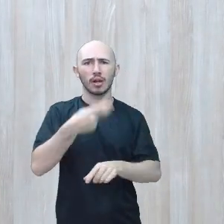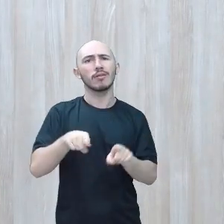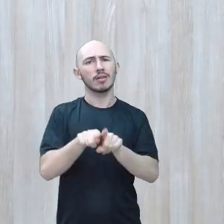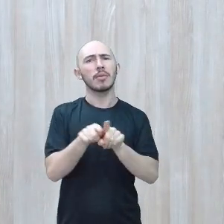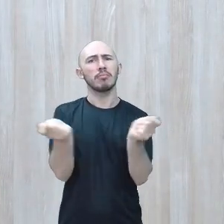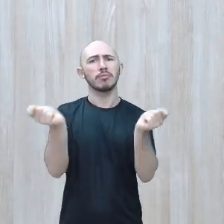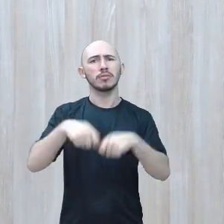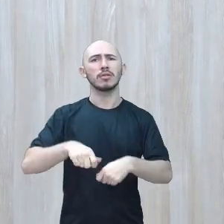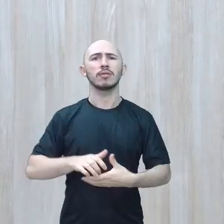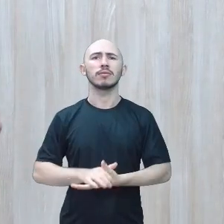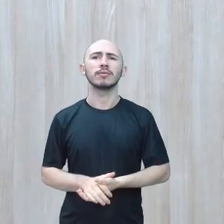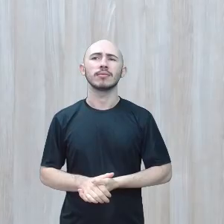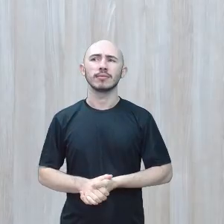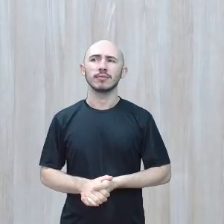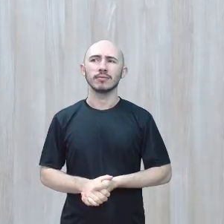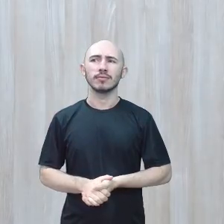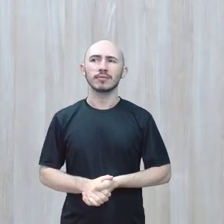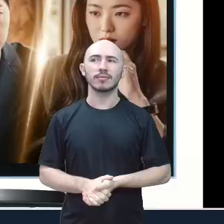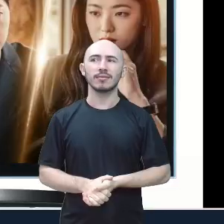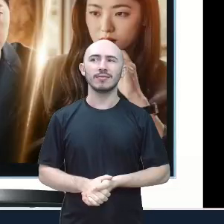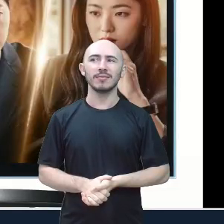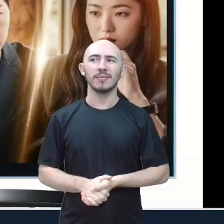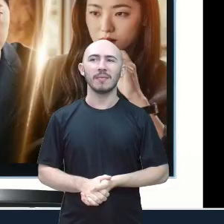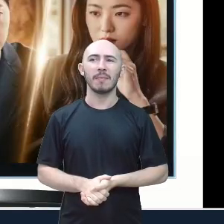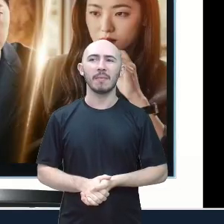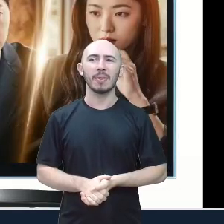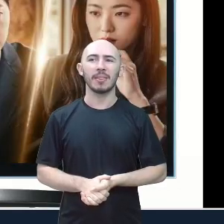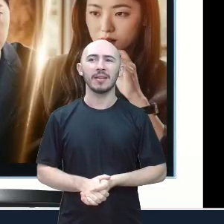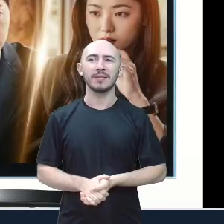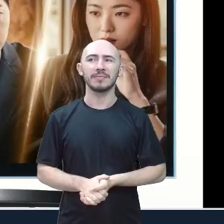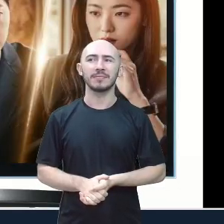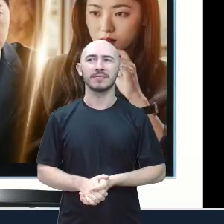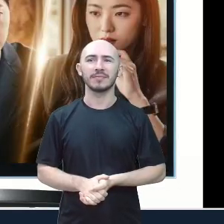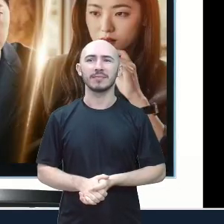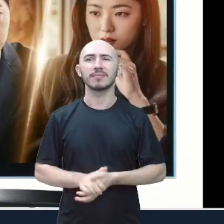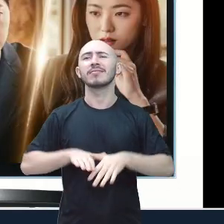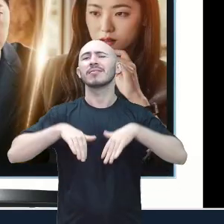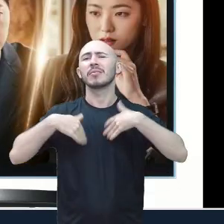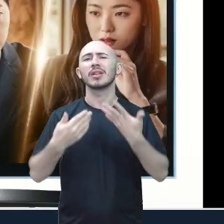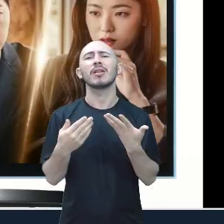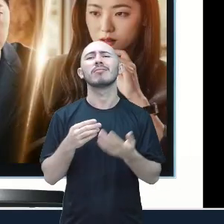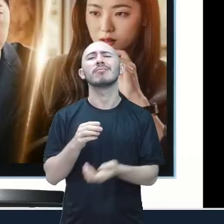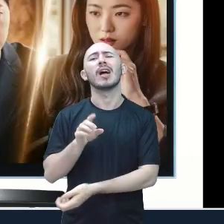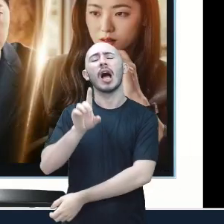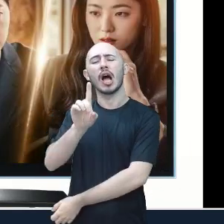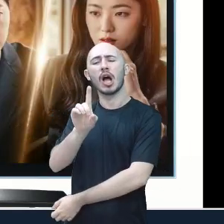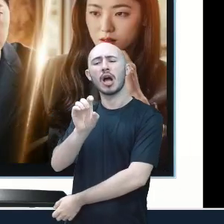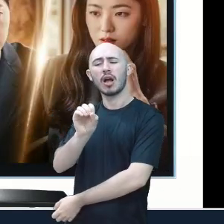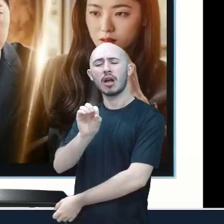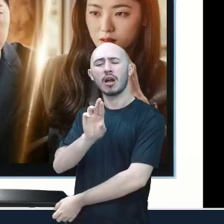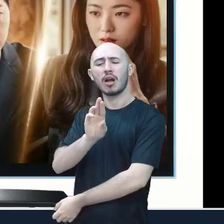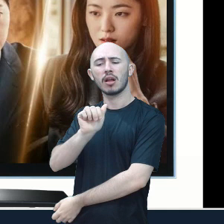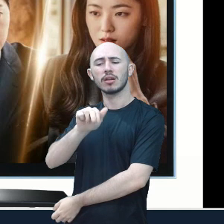Mas o que é o dorama? esse termo, dorama, é um termo